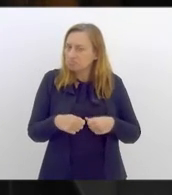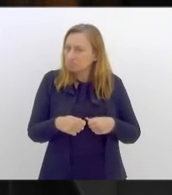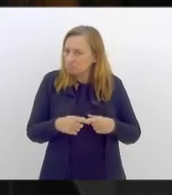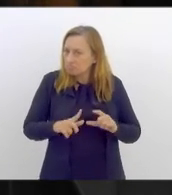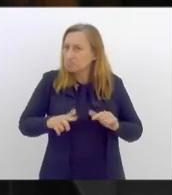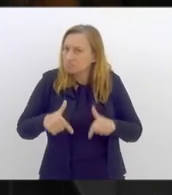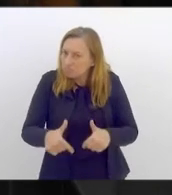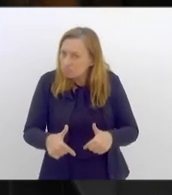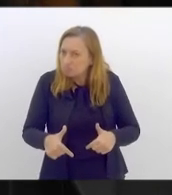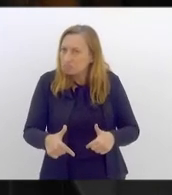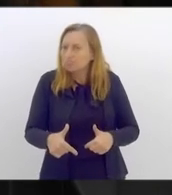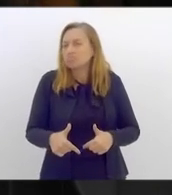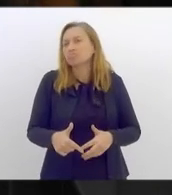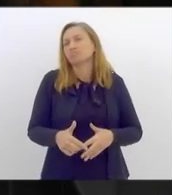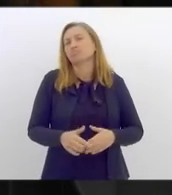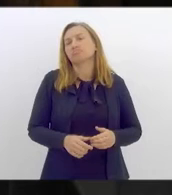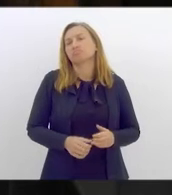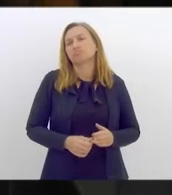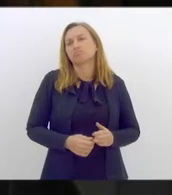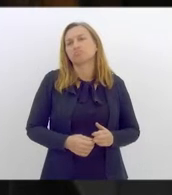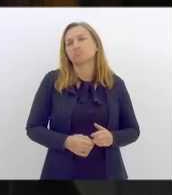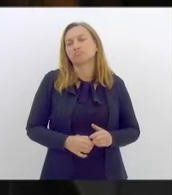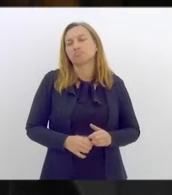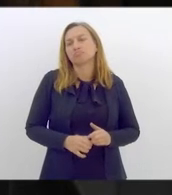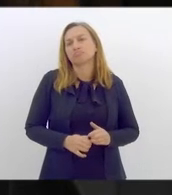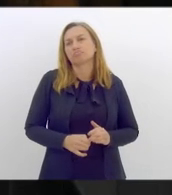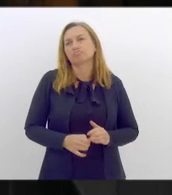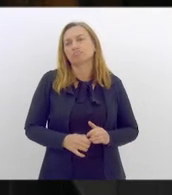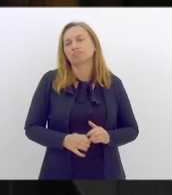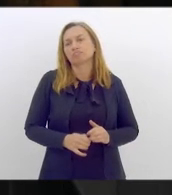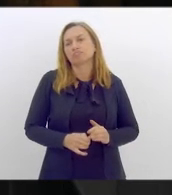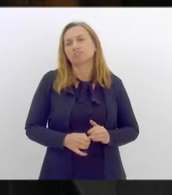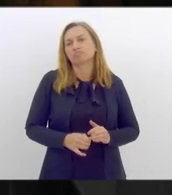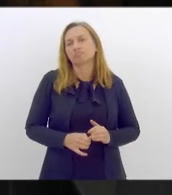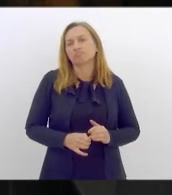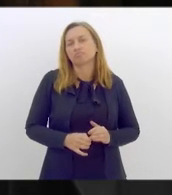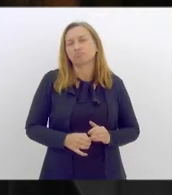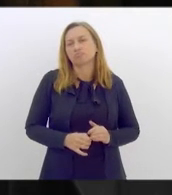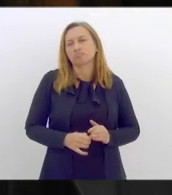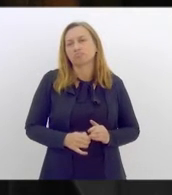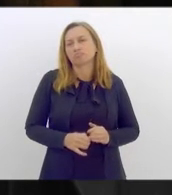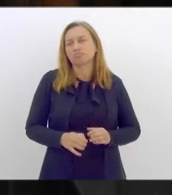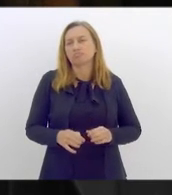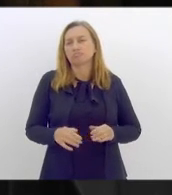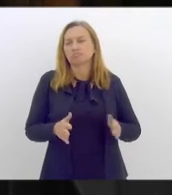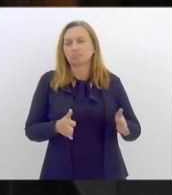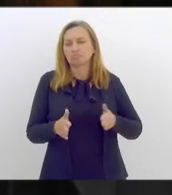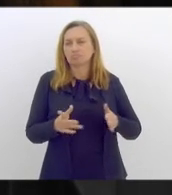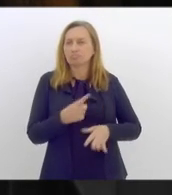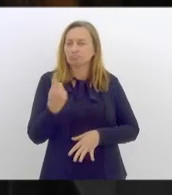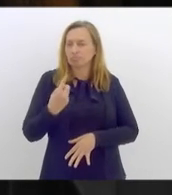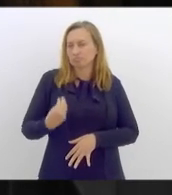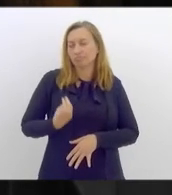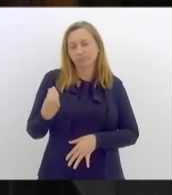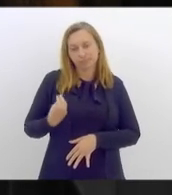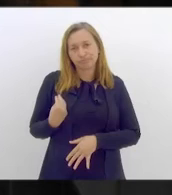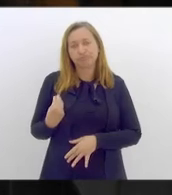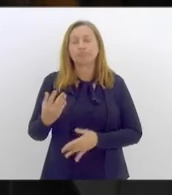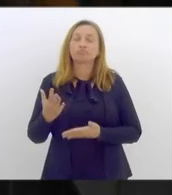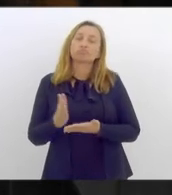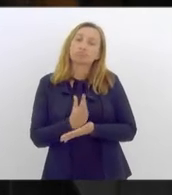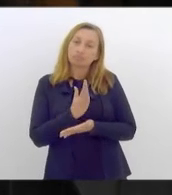para que a gente saia da Mesmice que nós estamos vivendo e até porque muitas